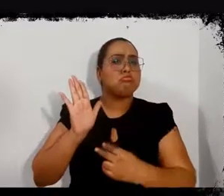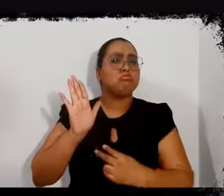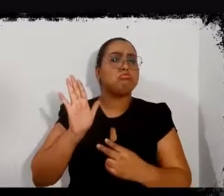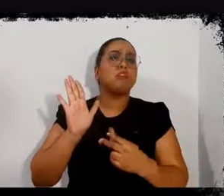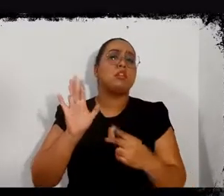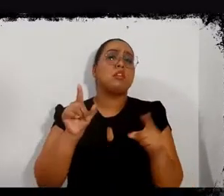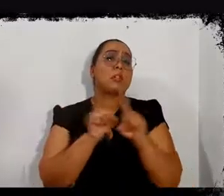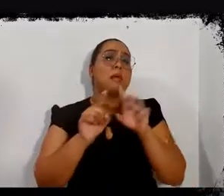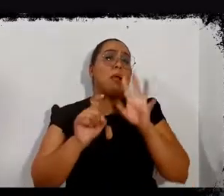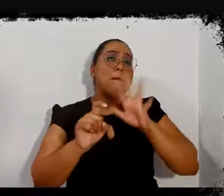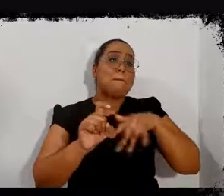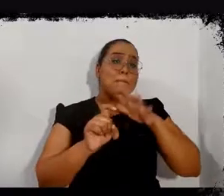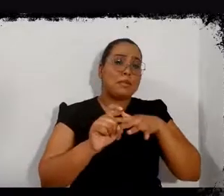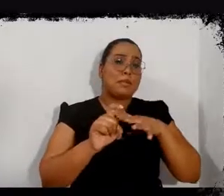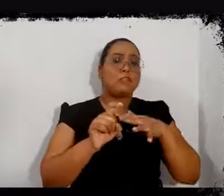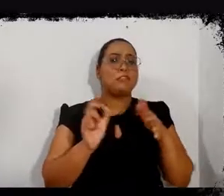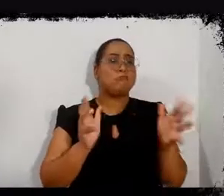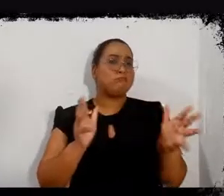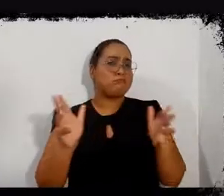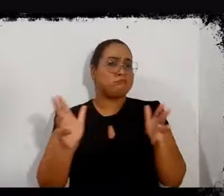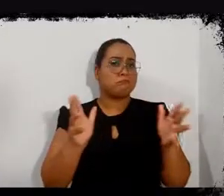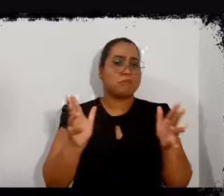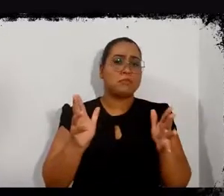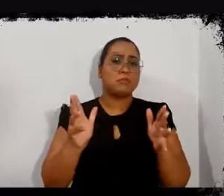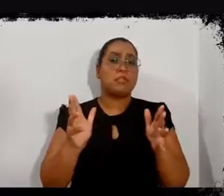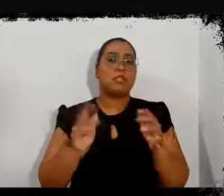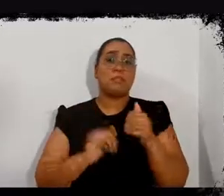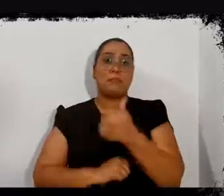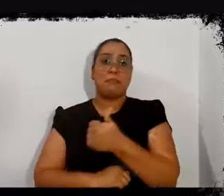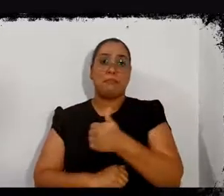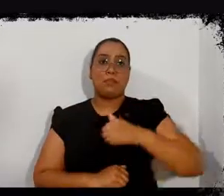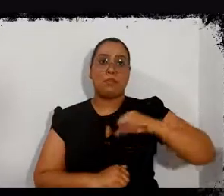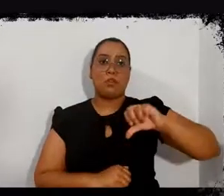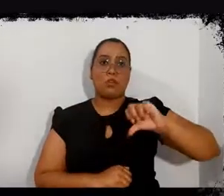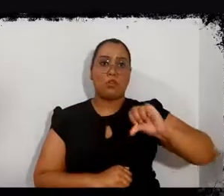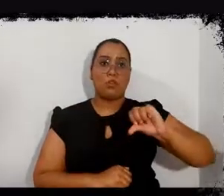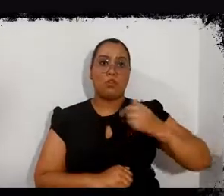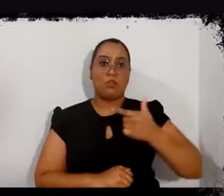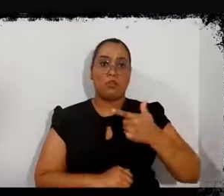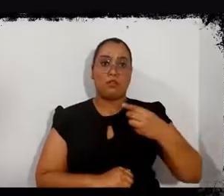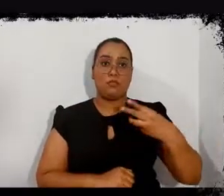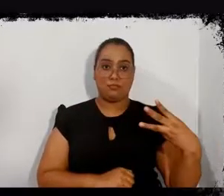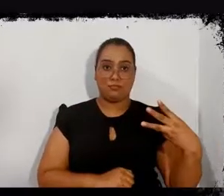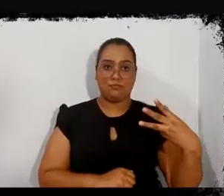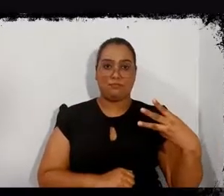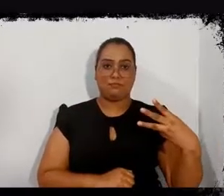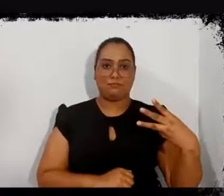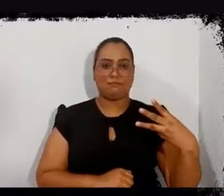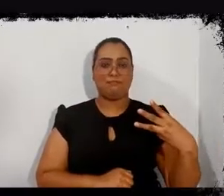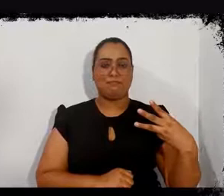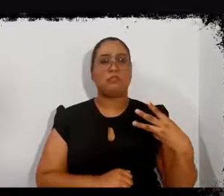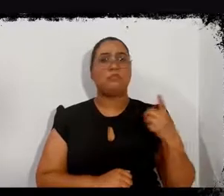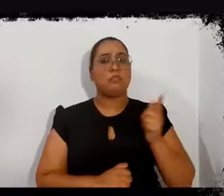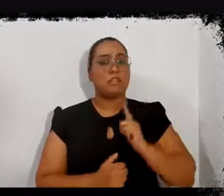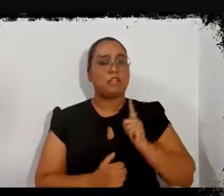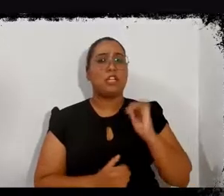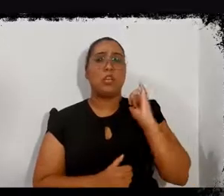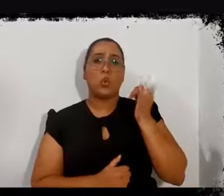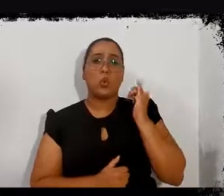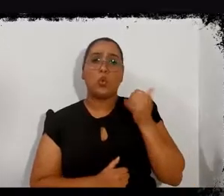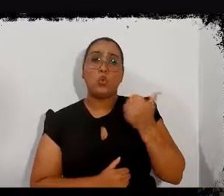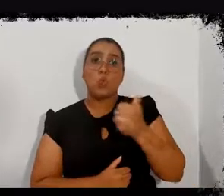têm a capa do livro do Pierre Saint-Yves. Esse folclorista, na sua obra Os Contos de